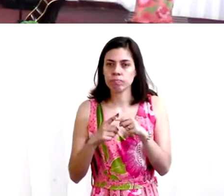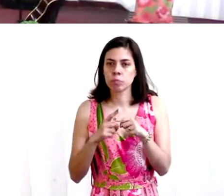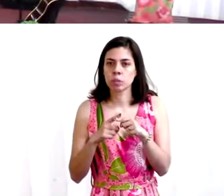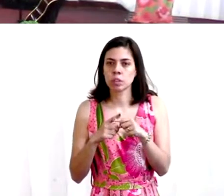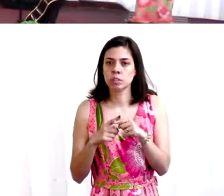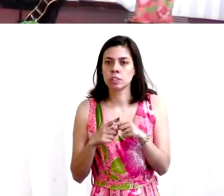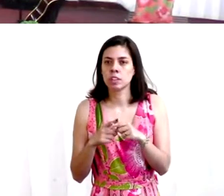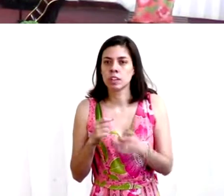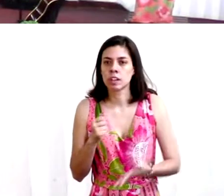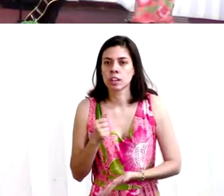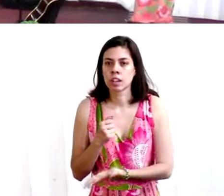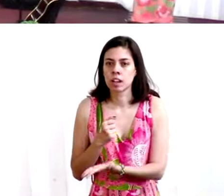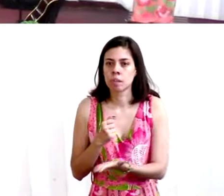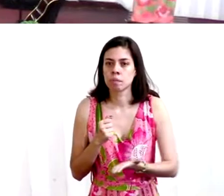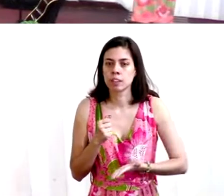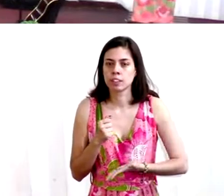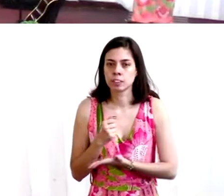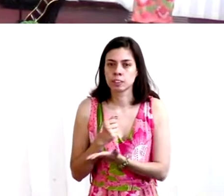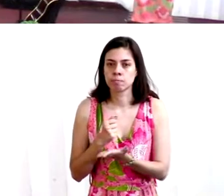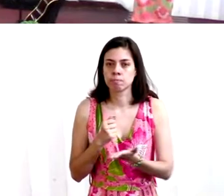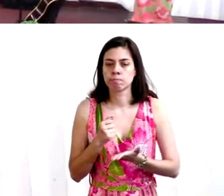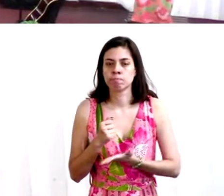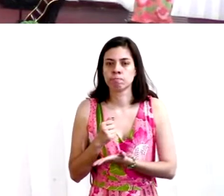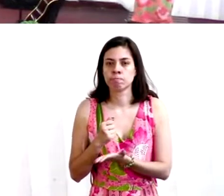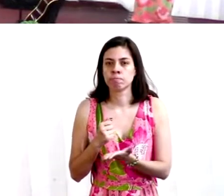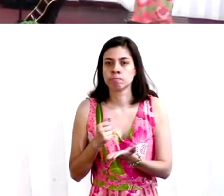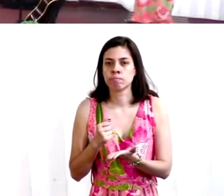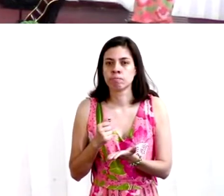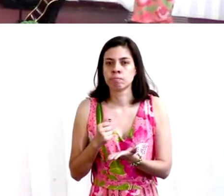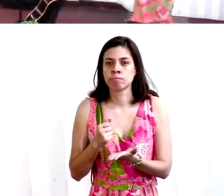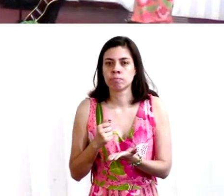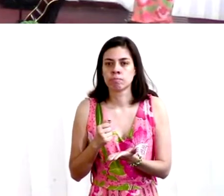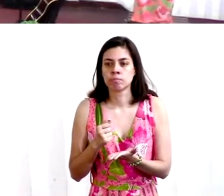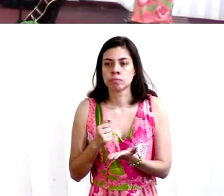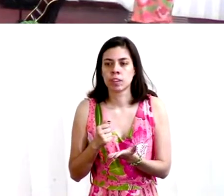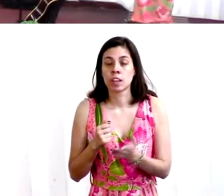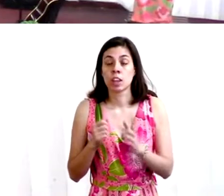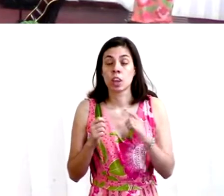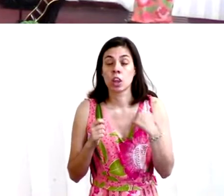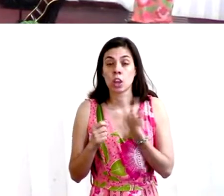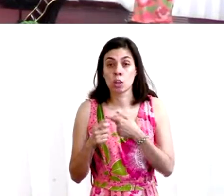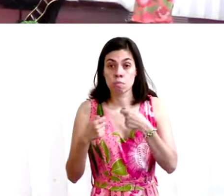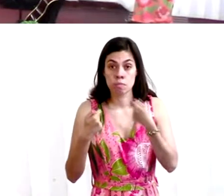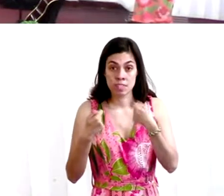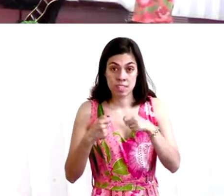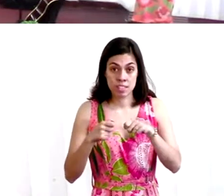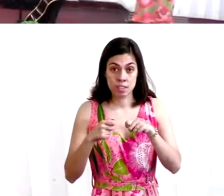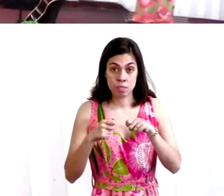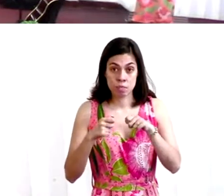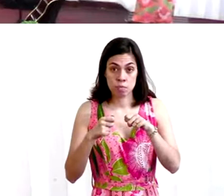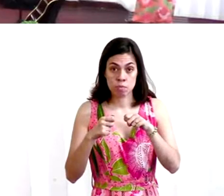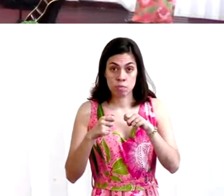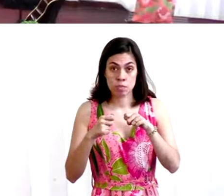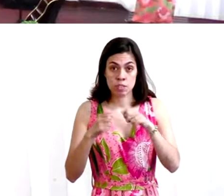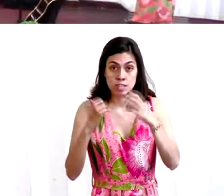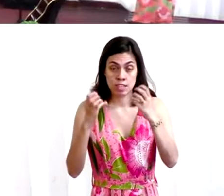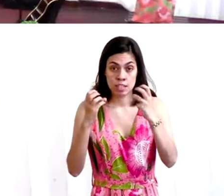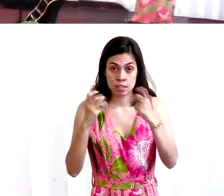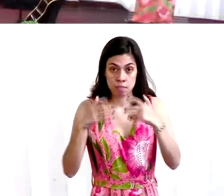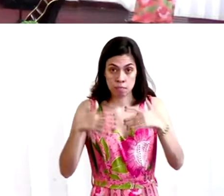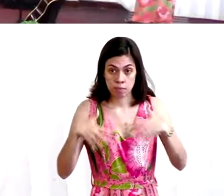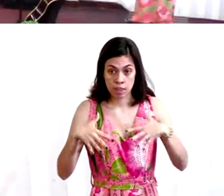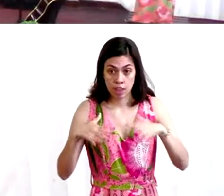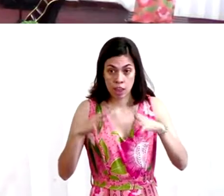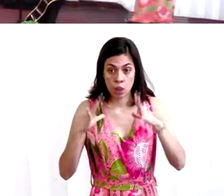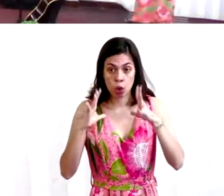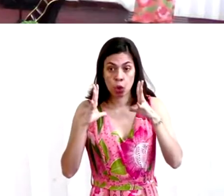fundamento é que nós temos de pregar todo o desígnio de Deus, não textos isolados, nem escolhidos aos